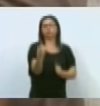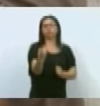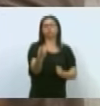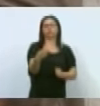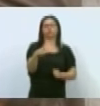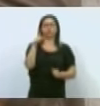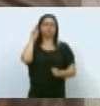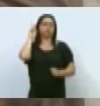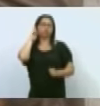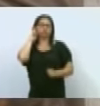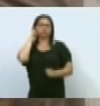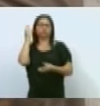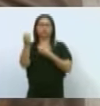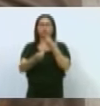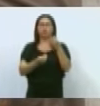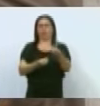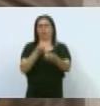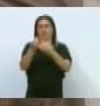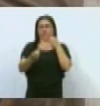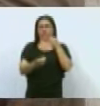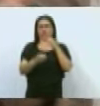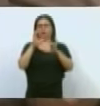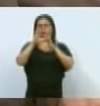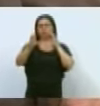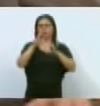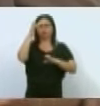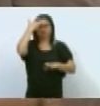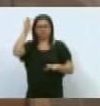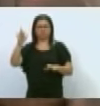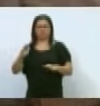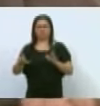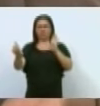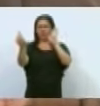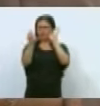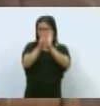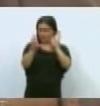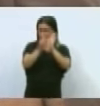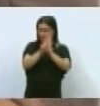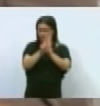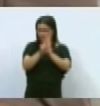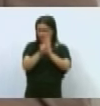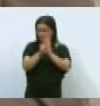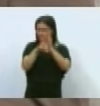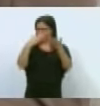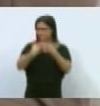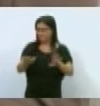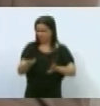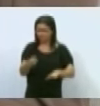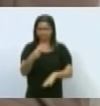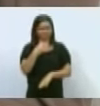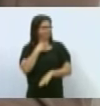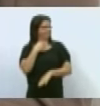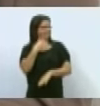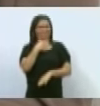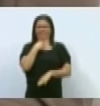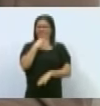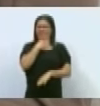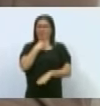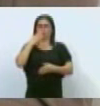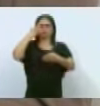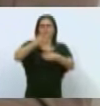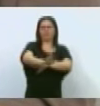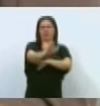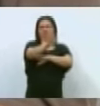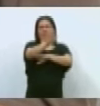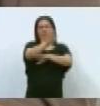direito e tem que fazer, vai passando, porque pela lei, né, não pode estar reprovando. Pela lei tinha que ter um intérprete ali dentro,